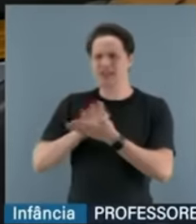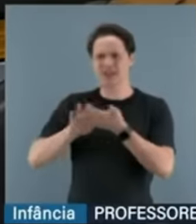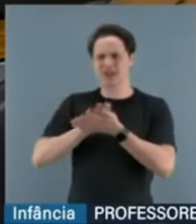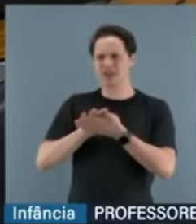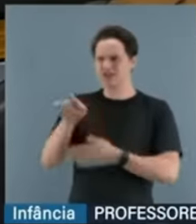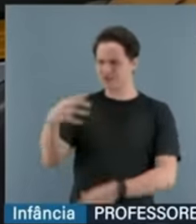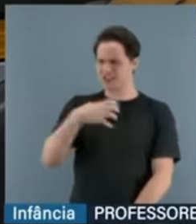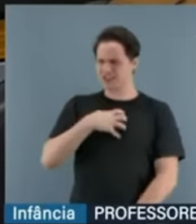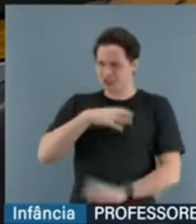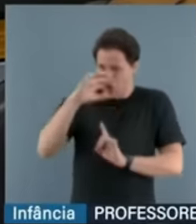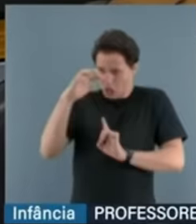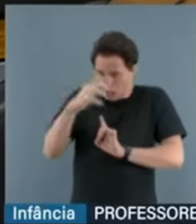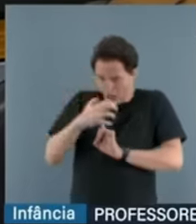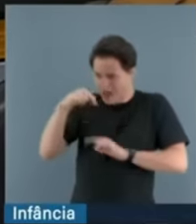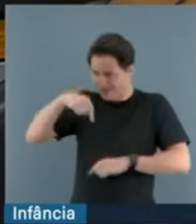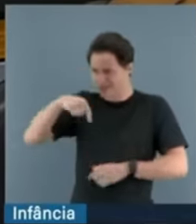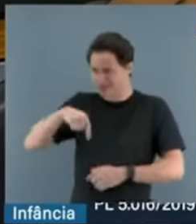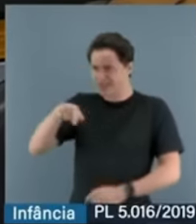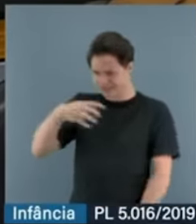sentindo intimidado aqui?